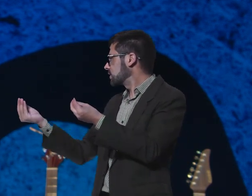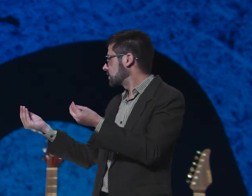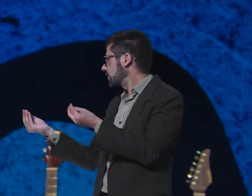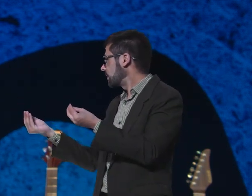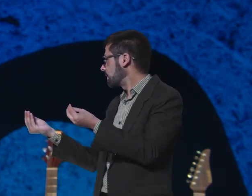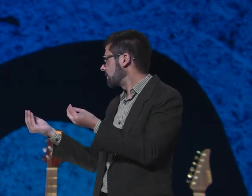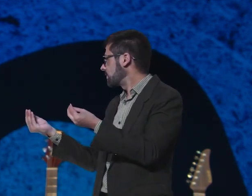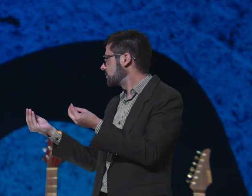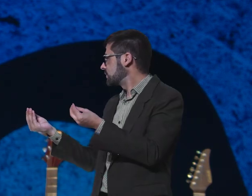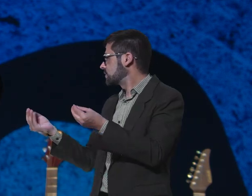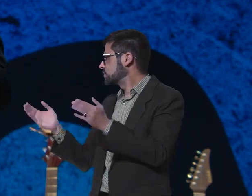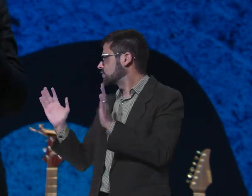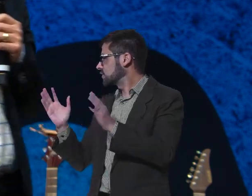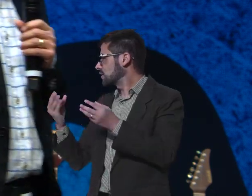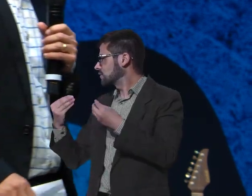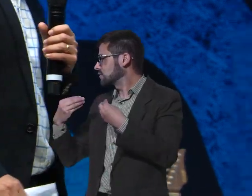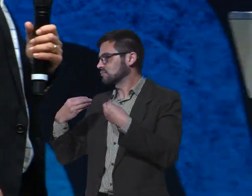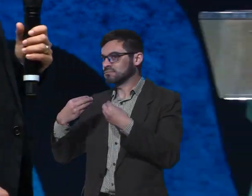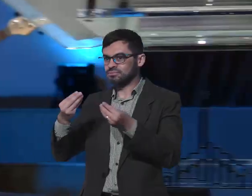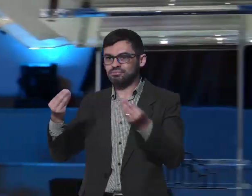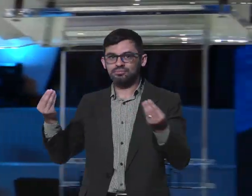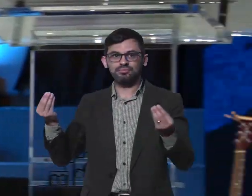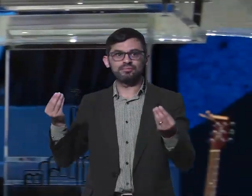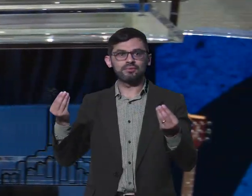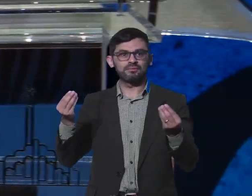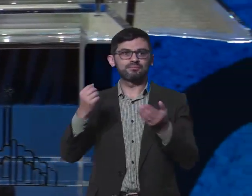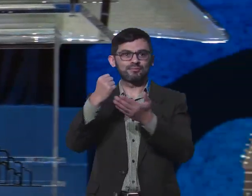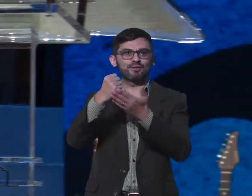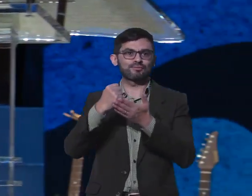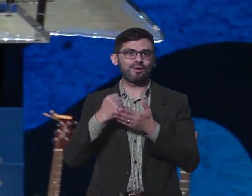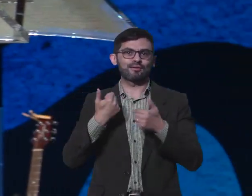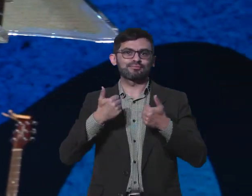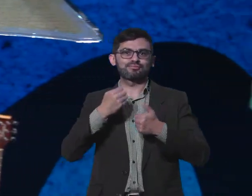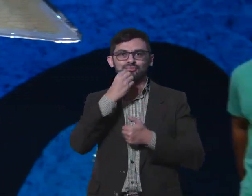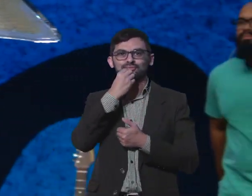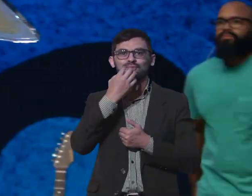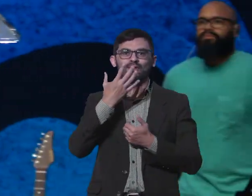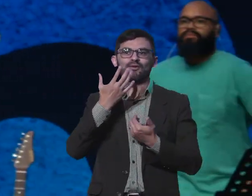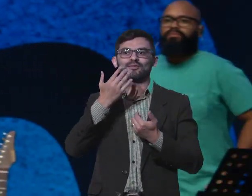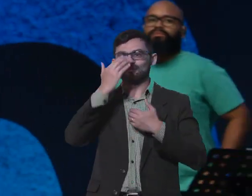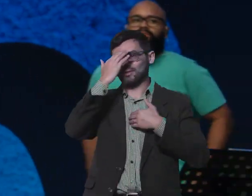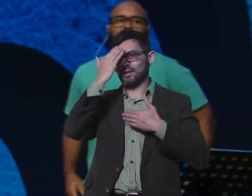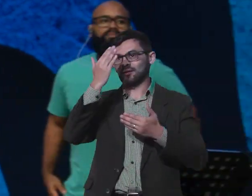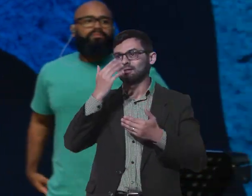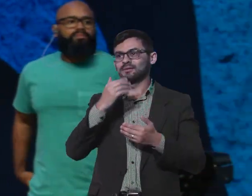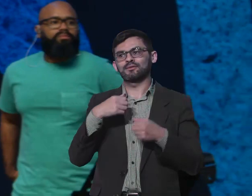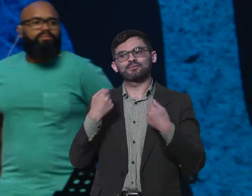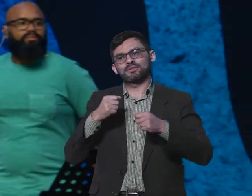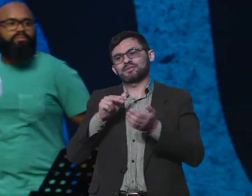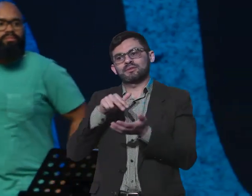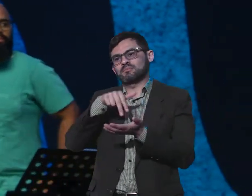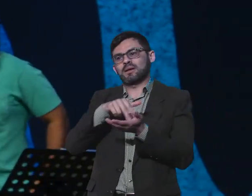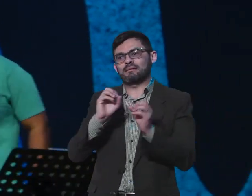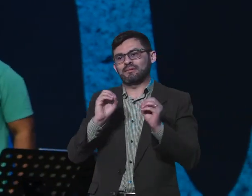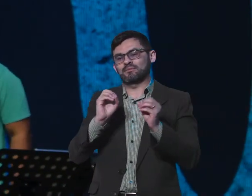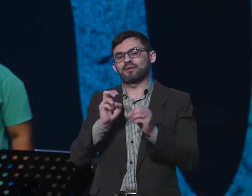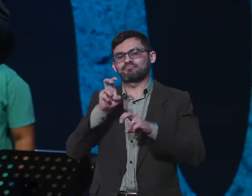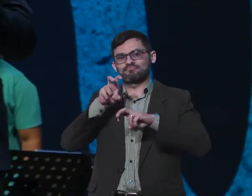tudo. Você já está. Me ajudaram bastante. Então não precisa ficar de pé mais, tá?